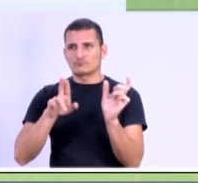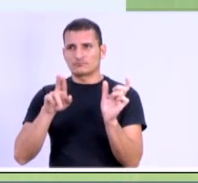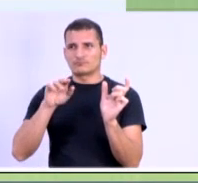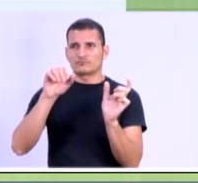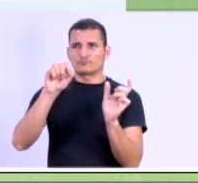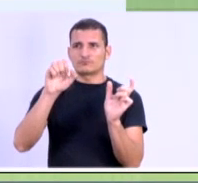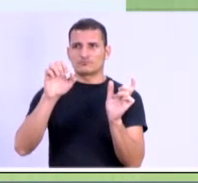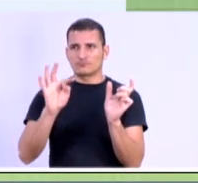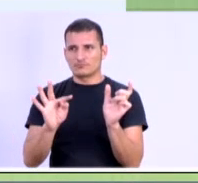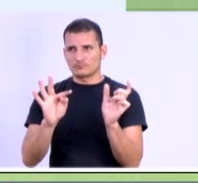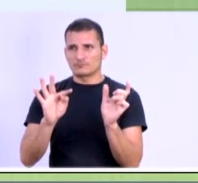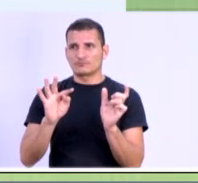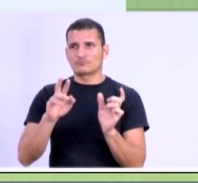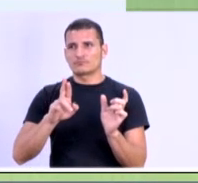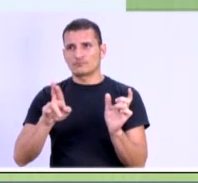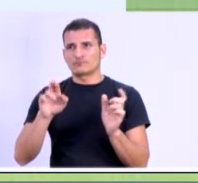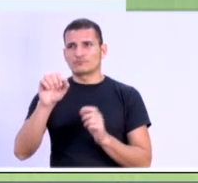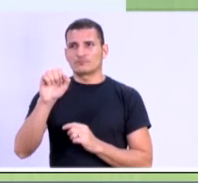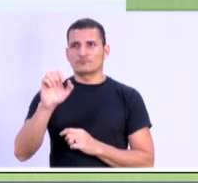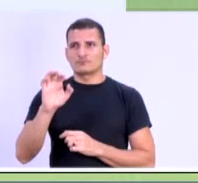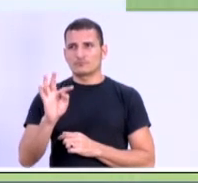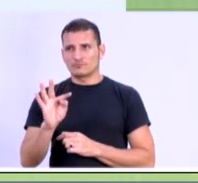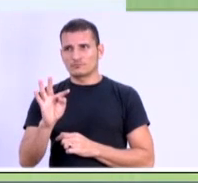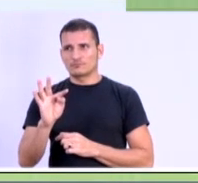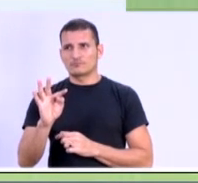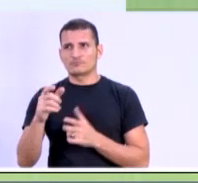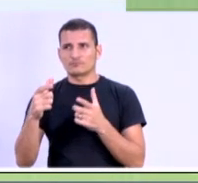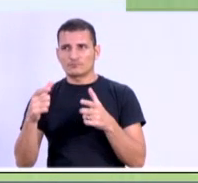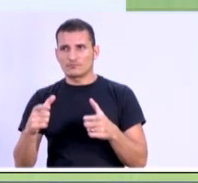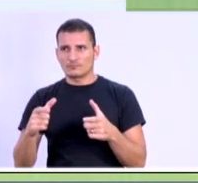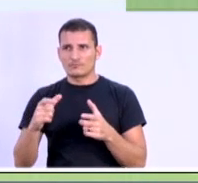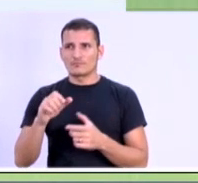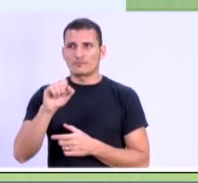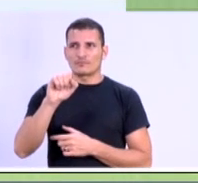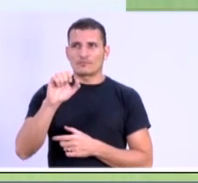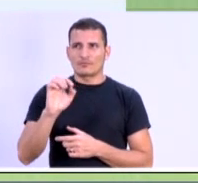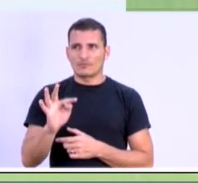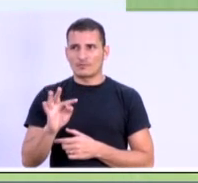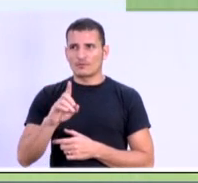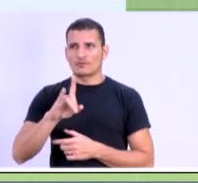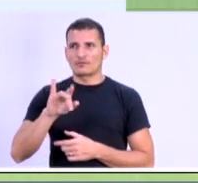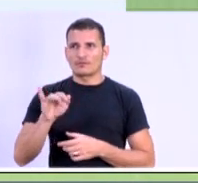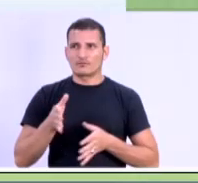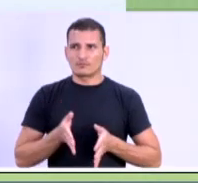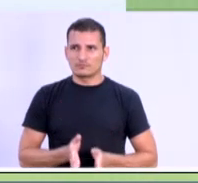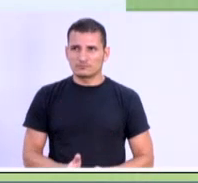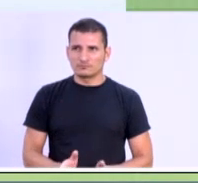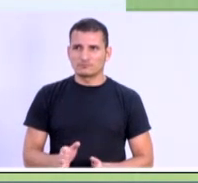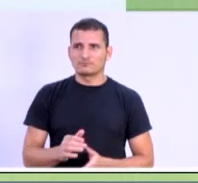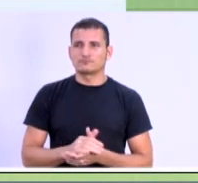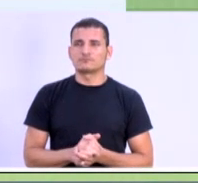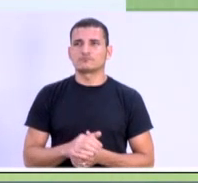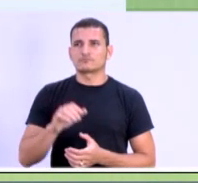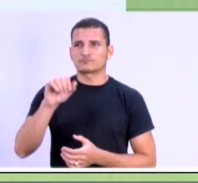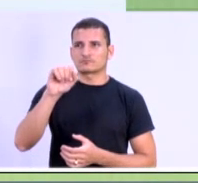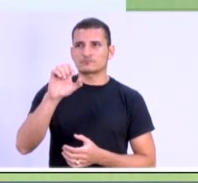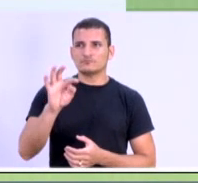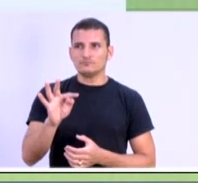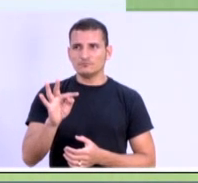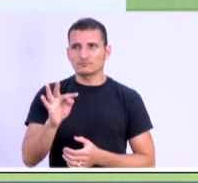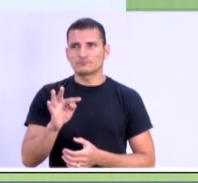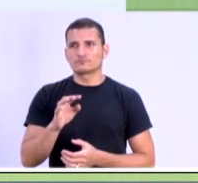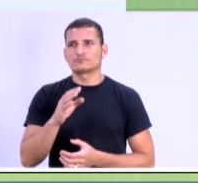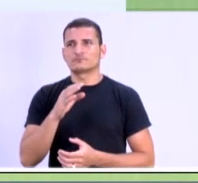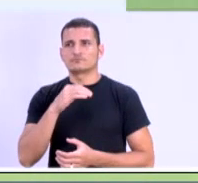Eu vou setar o nome, setar o endereço, né? Setar a data de nascimento, atribuir a data. Setar é um